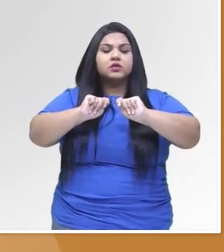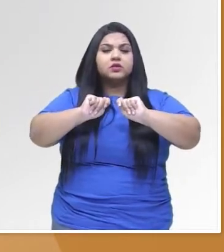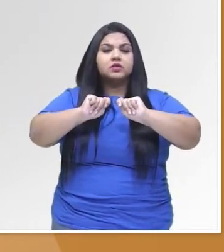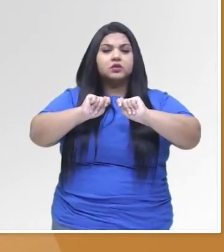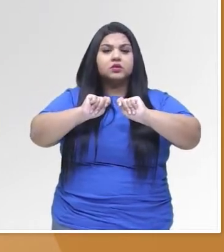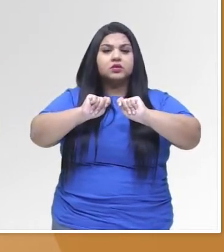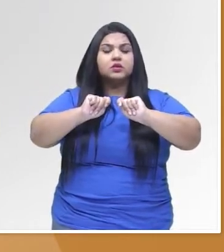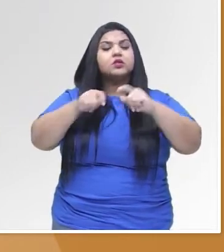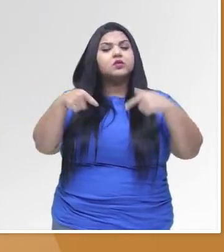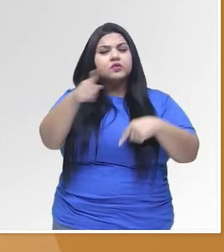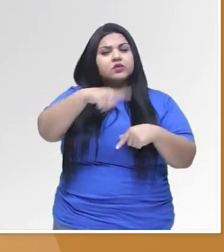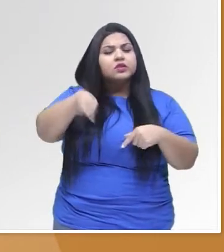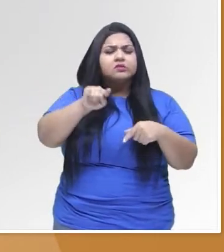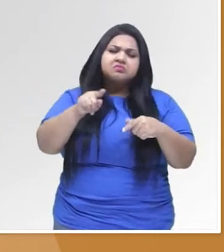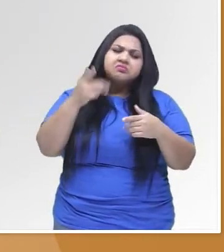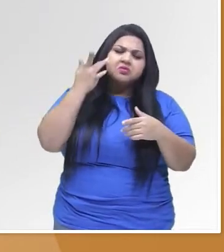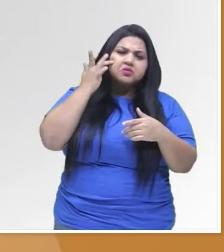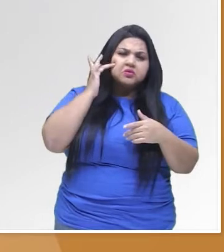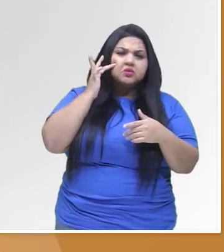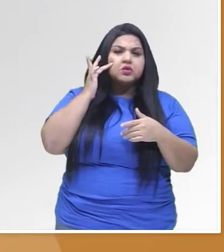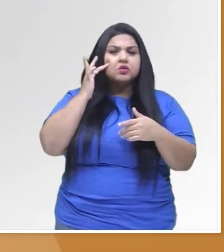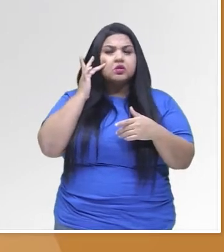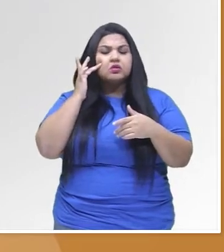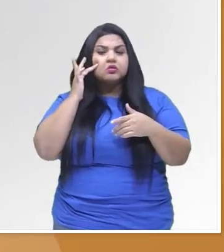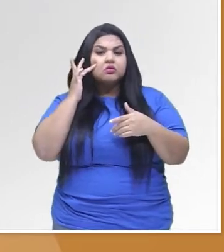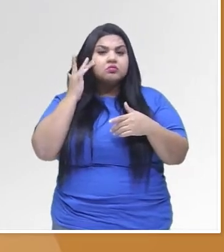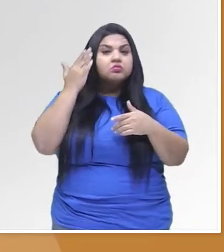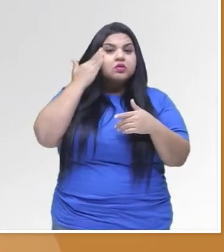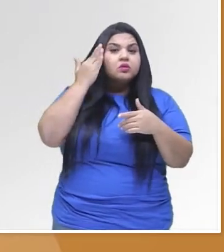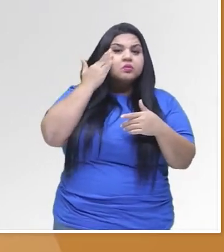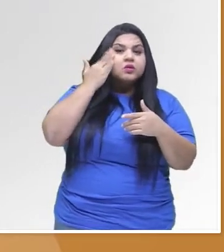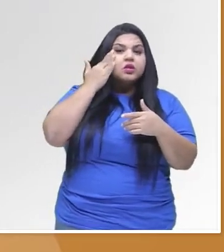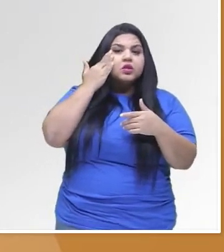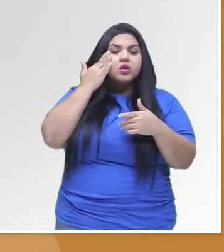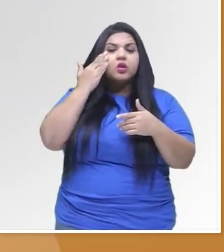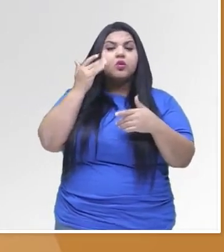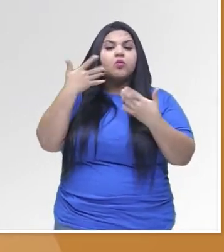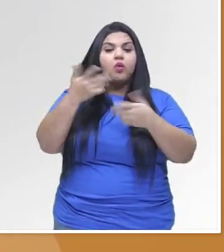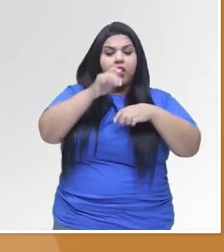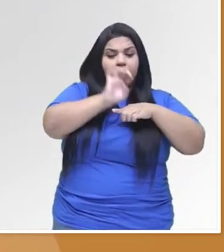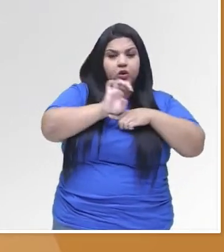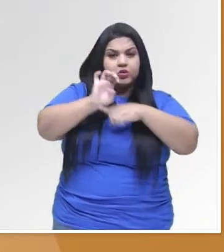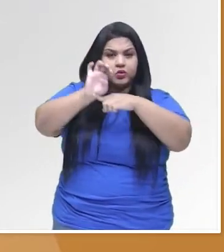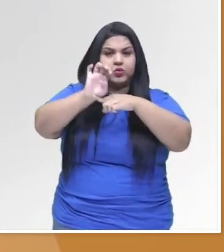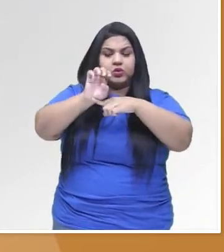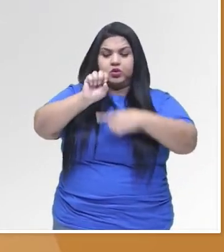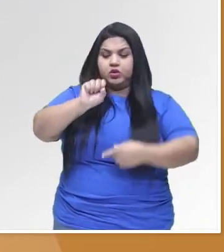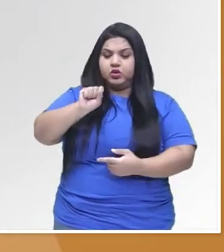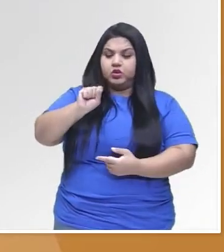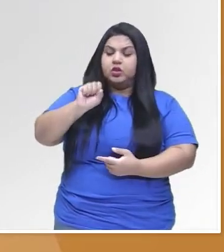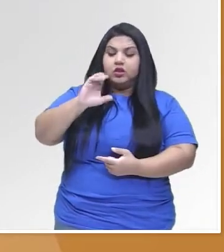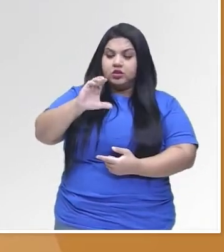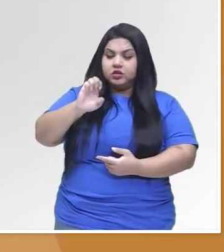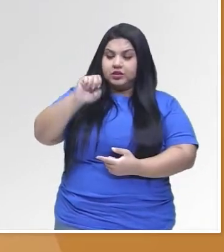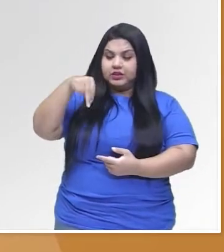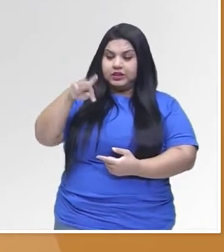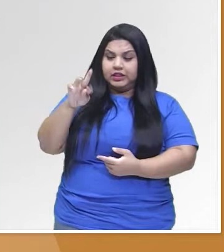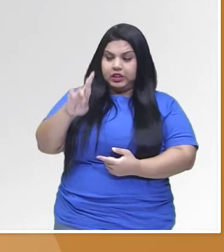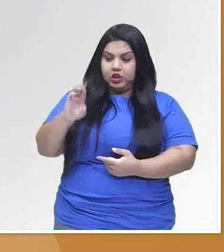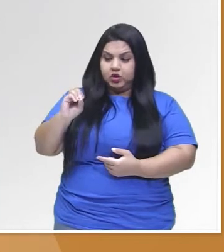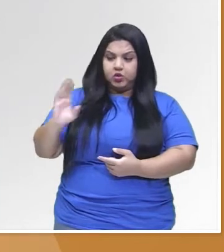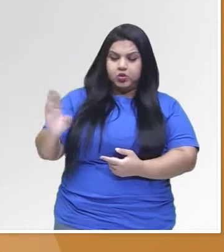Então você já deve ter noção aí, ó, dos estados que compõem a região Centro-Sul. Estamos aí com parte do